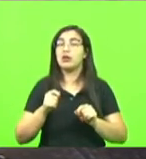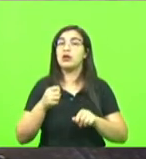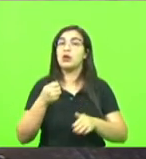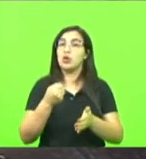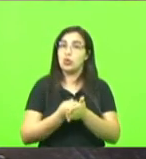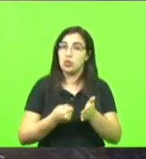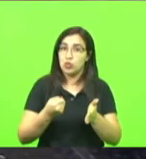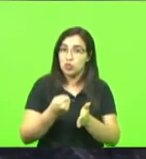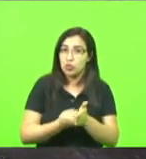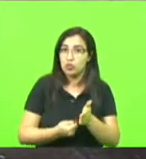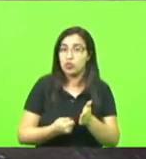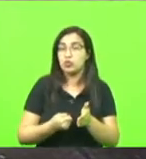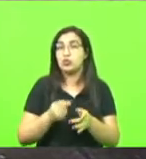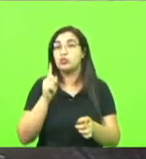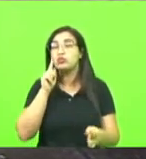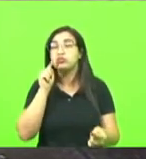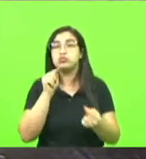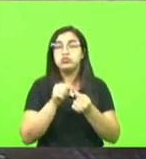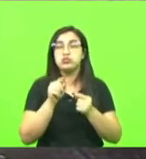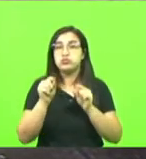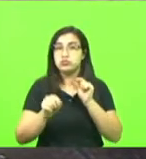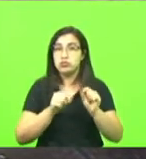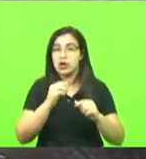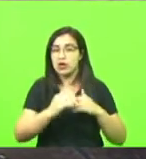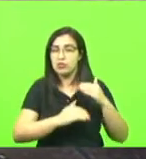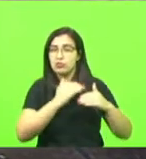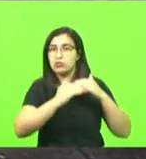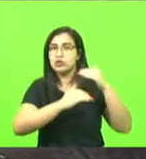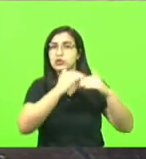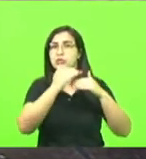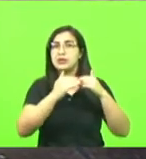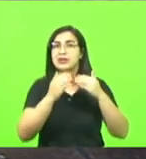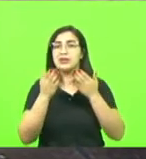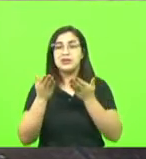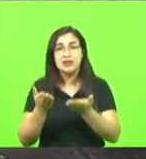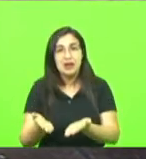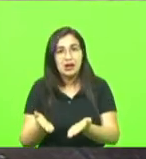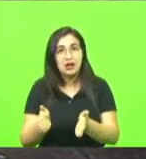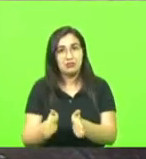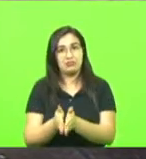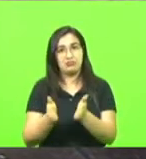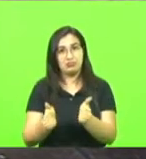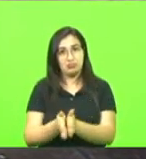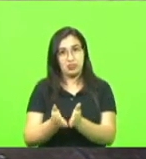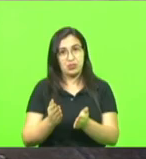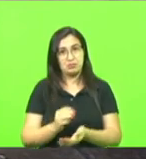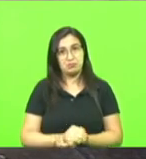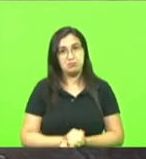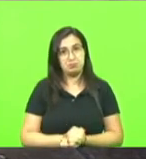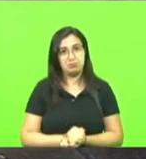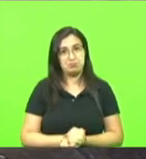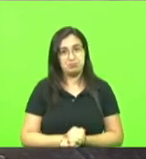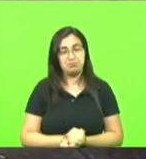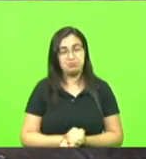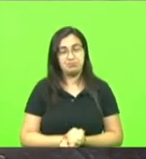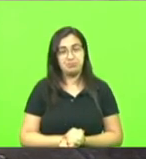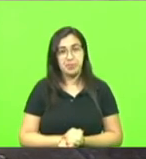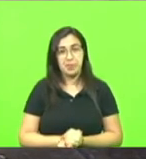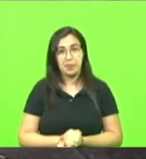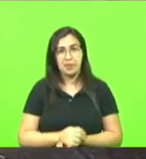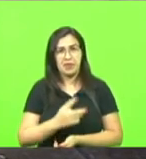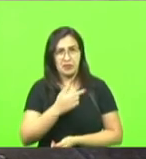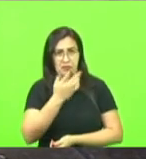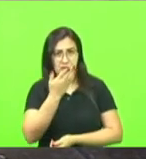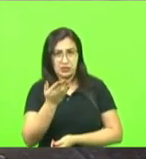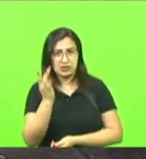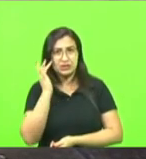eu defendo especialmente a prosperidade daquele que pode menos. Porque engana-se quem acredita que uma